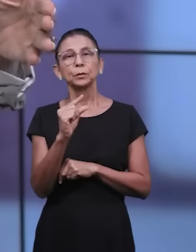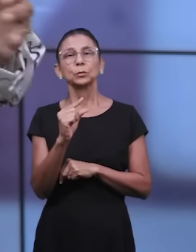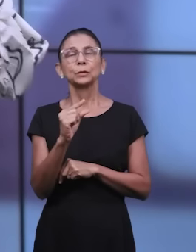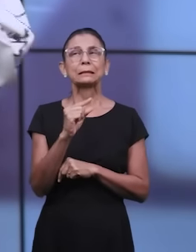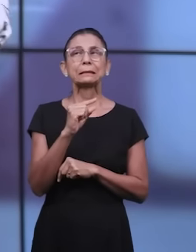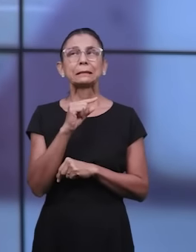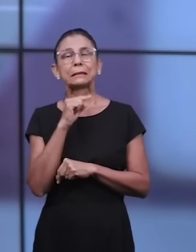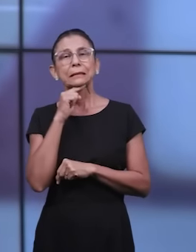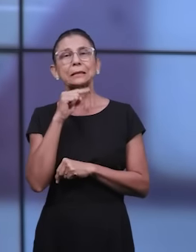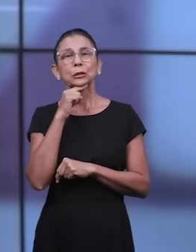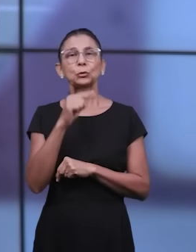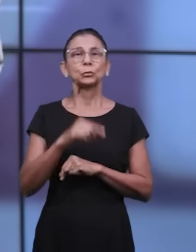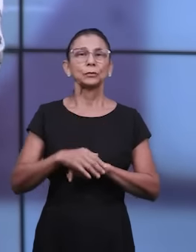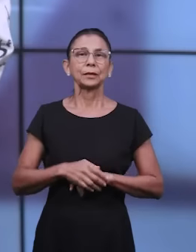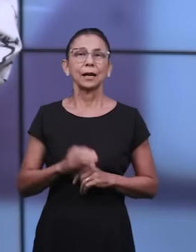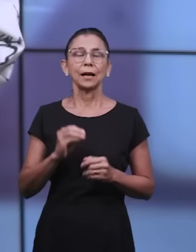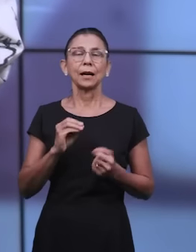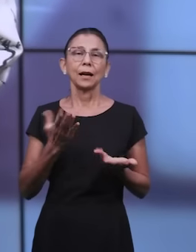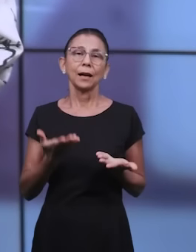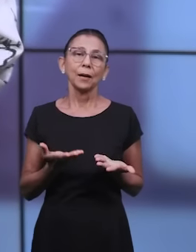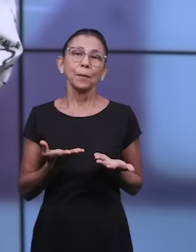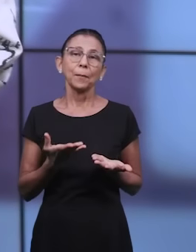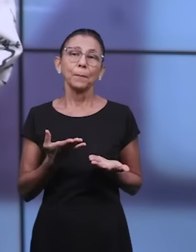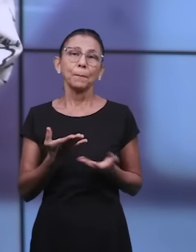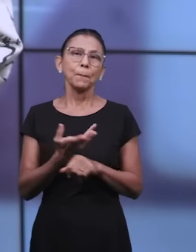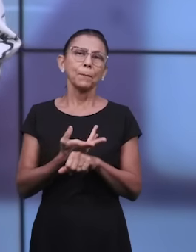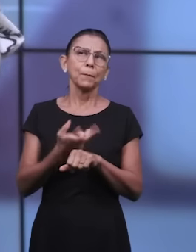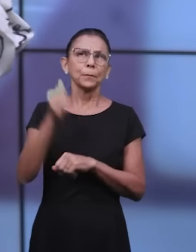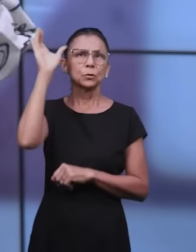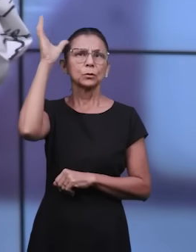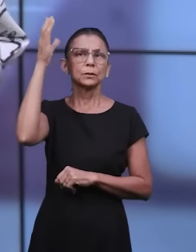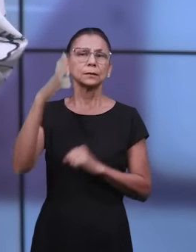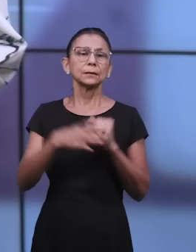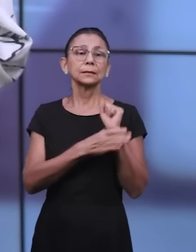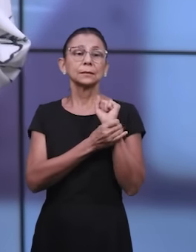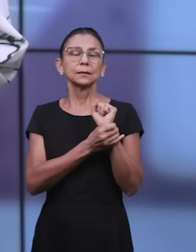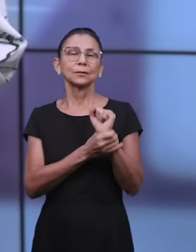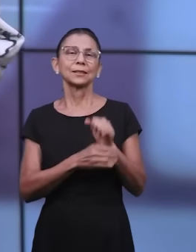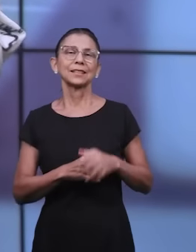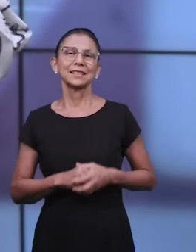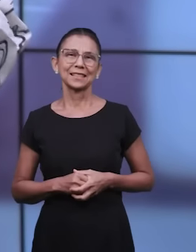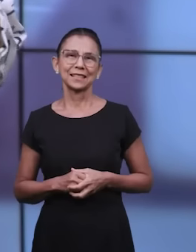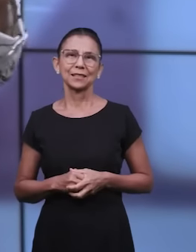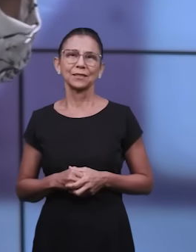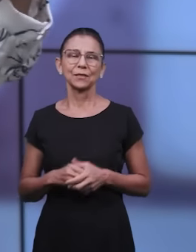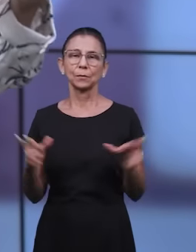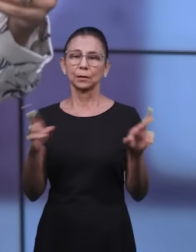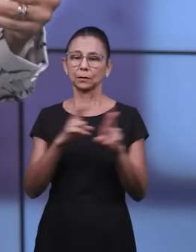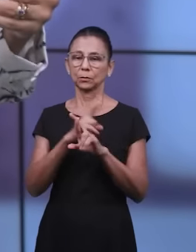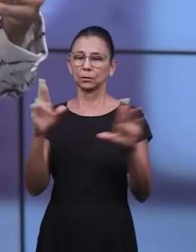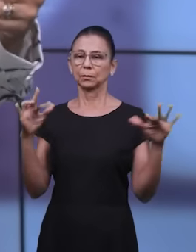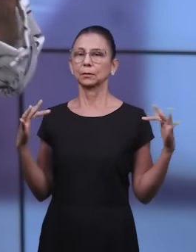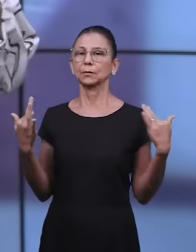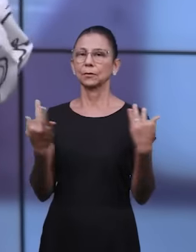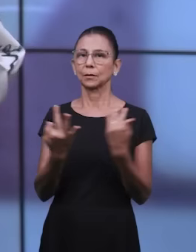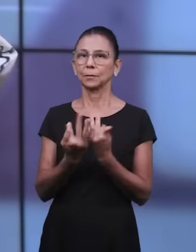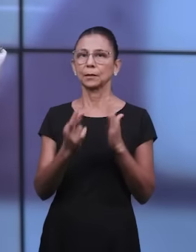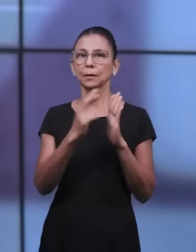no problema, busque soluções para a segurança. Vamos conversar em família. Além de criar regras